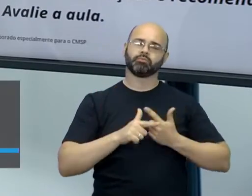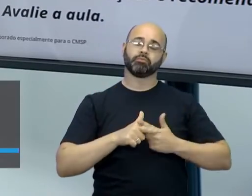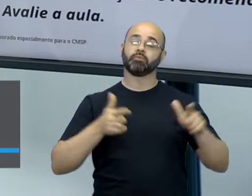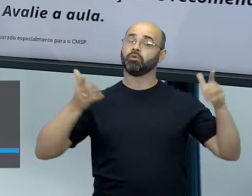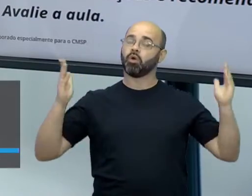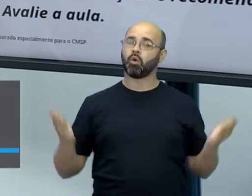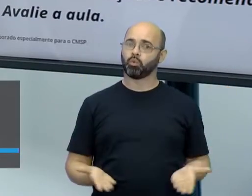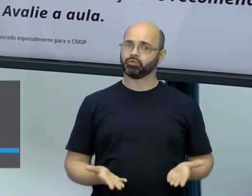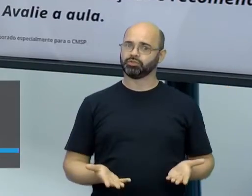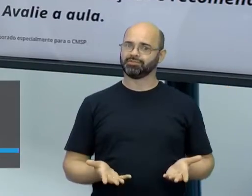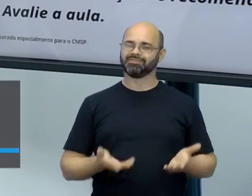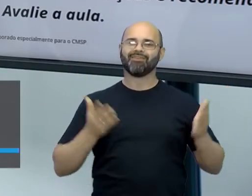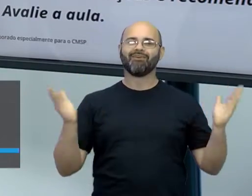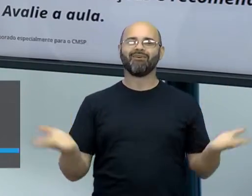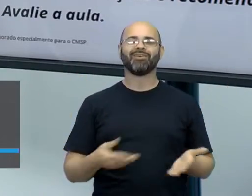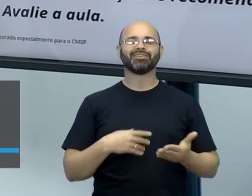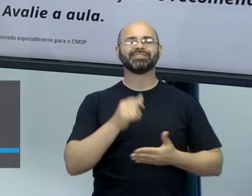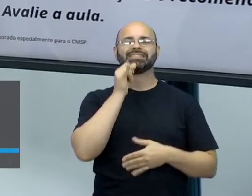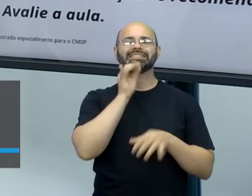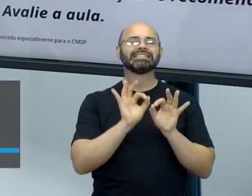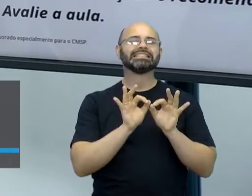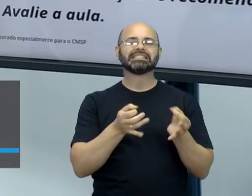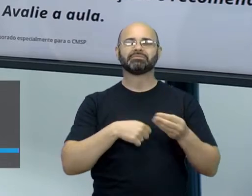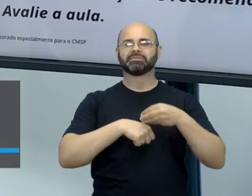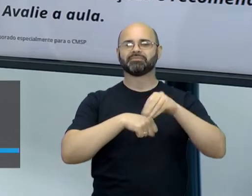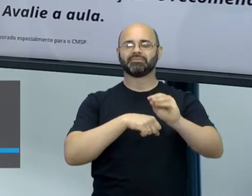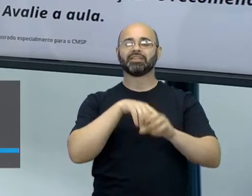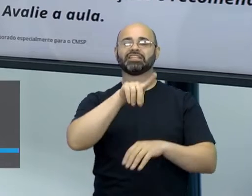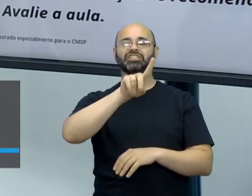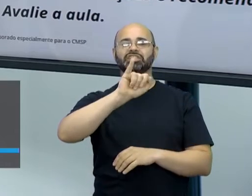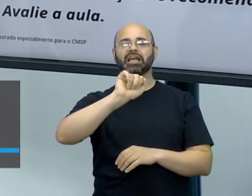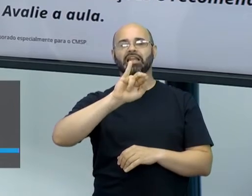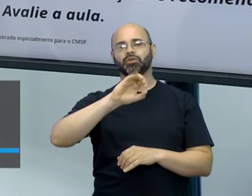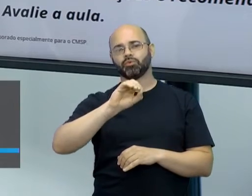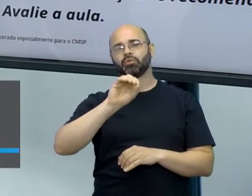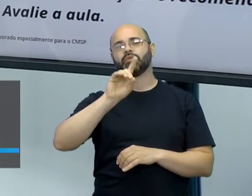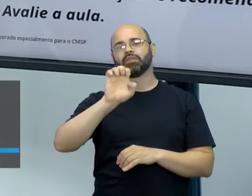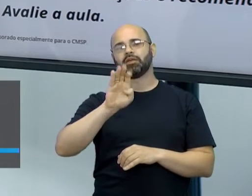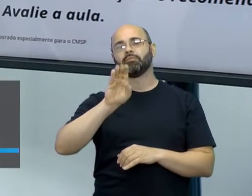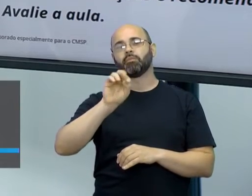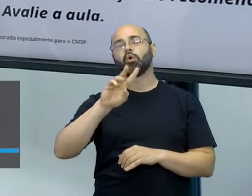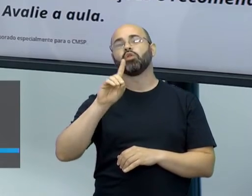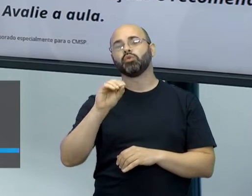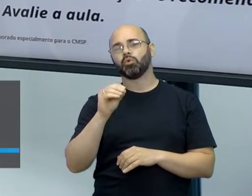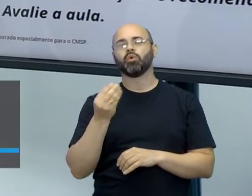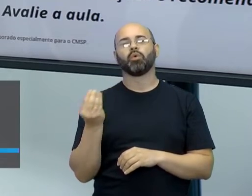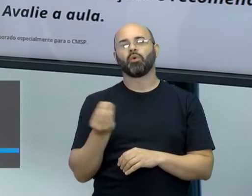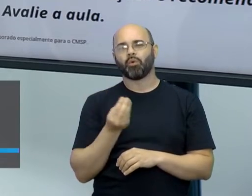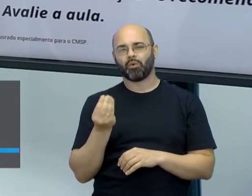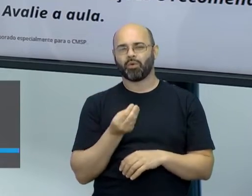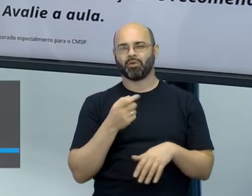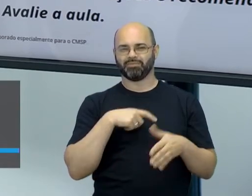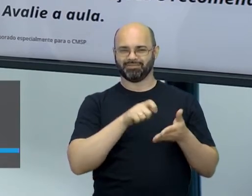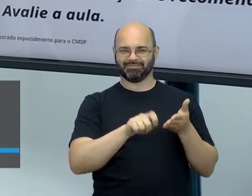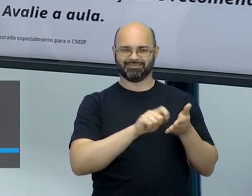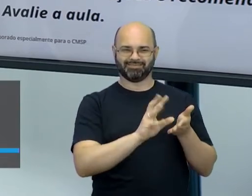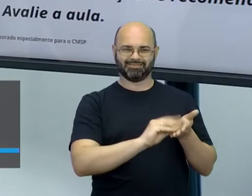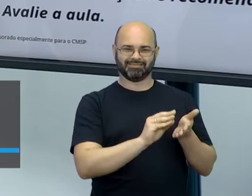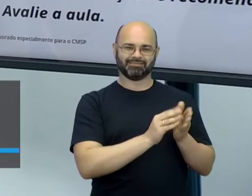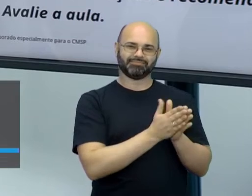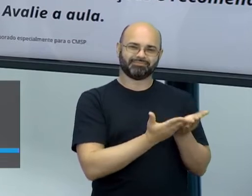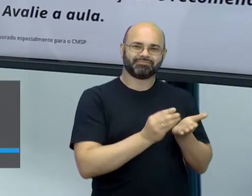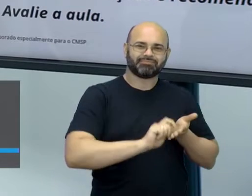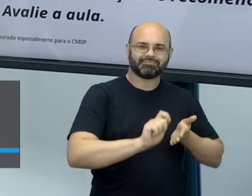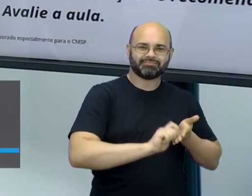dar um exemplo simples de como é que a gente pode compor aí o diário de bordo e ele ter aí a serventia que a gente sempre está destacando aqui